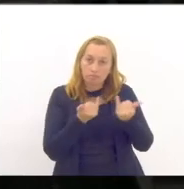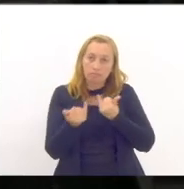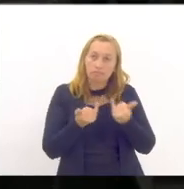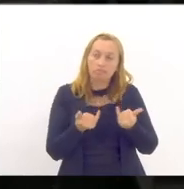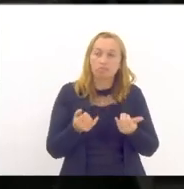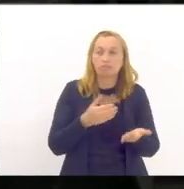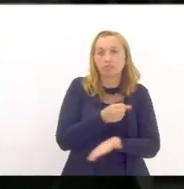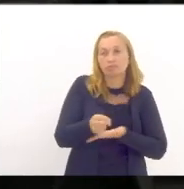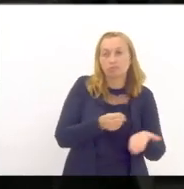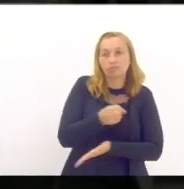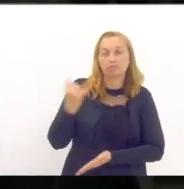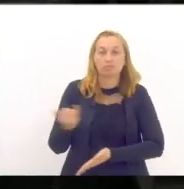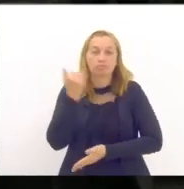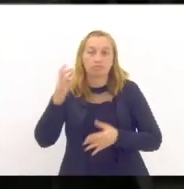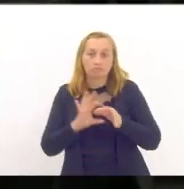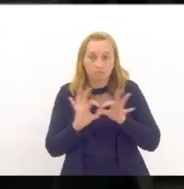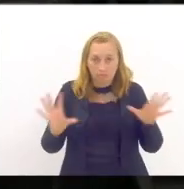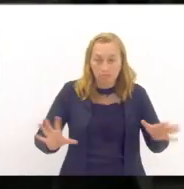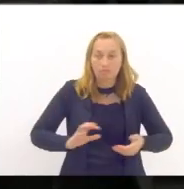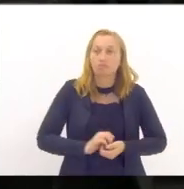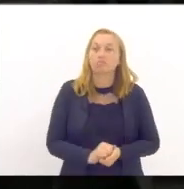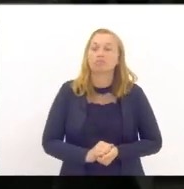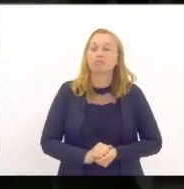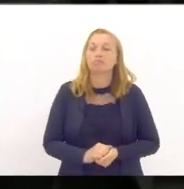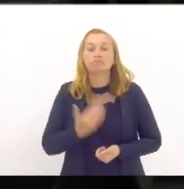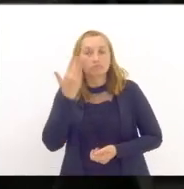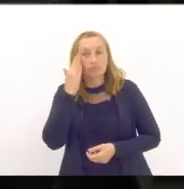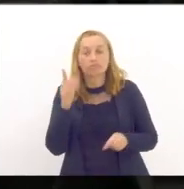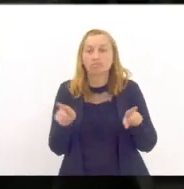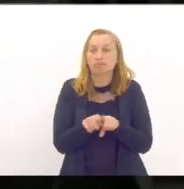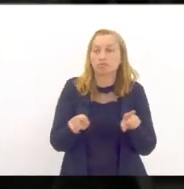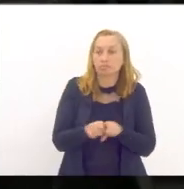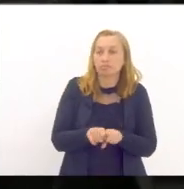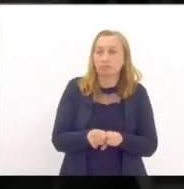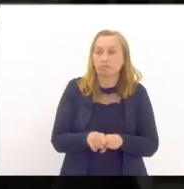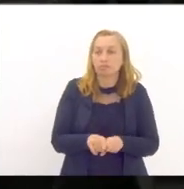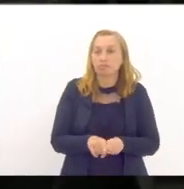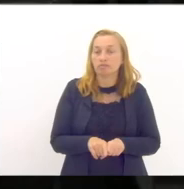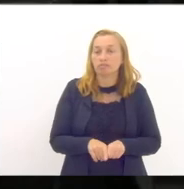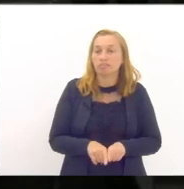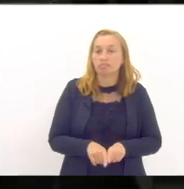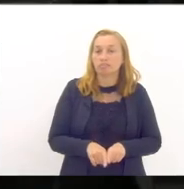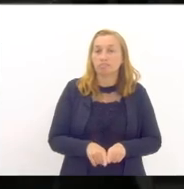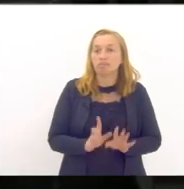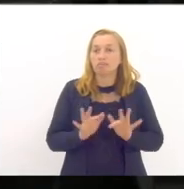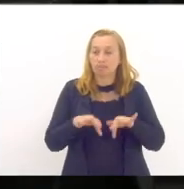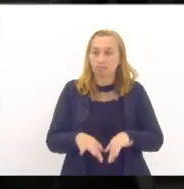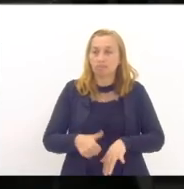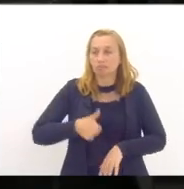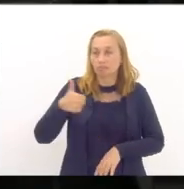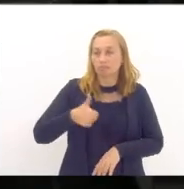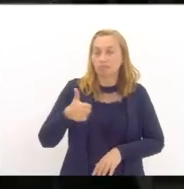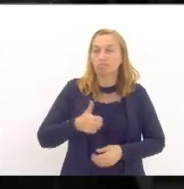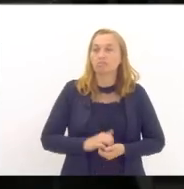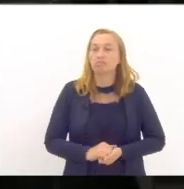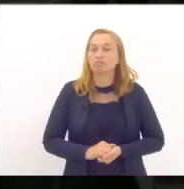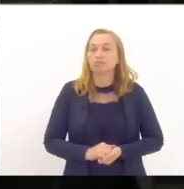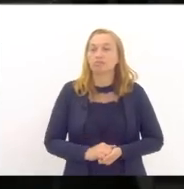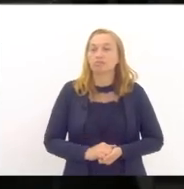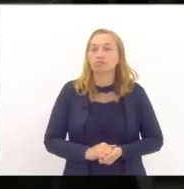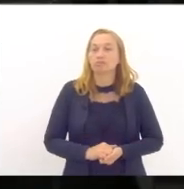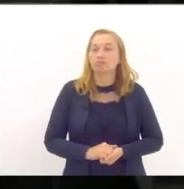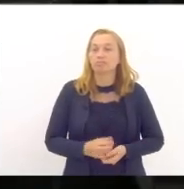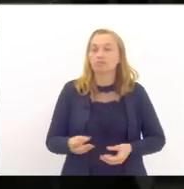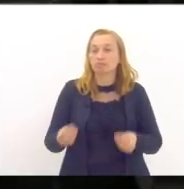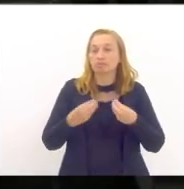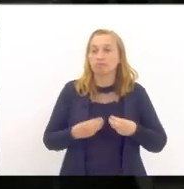pilar importante da democracia. Entendo também, aí eu vou terminando esse primeiro aspecto, que ao me concederem